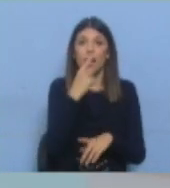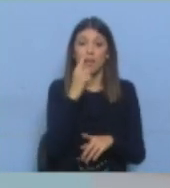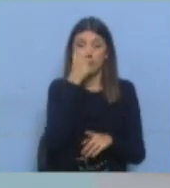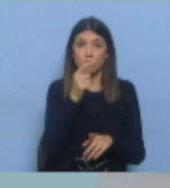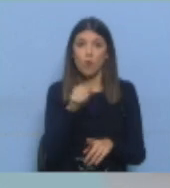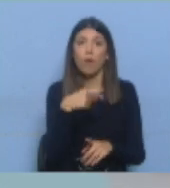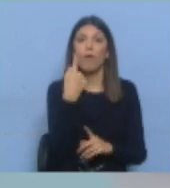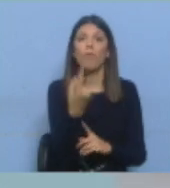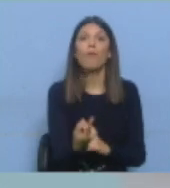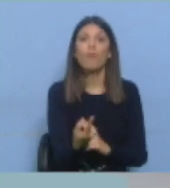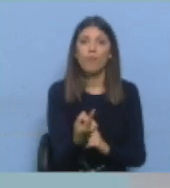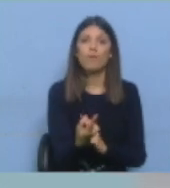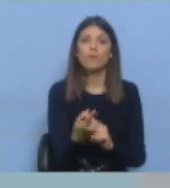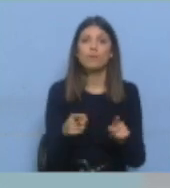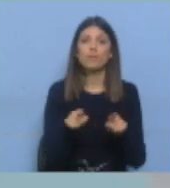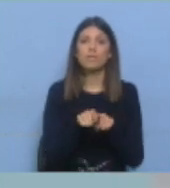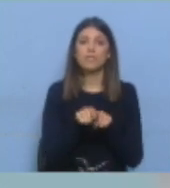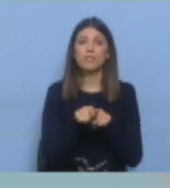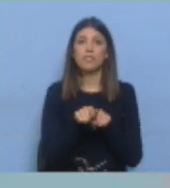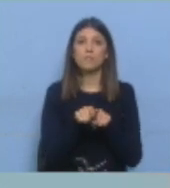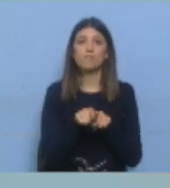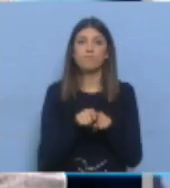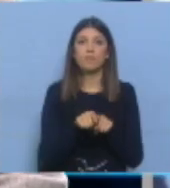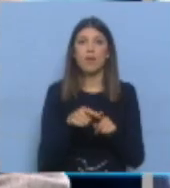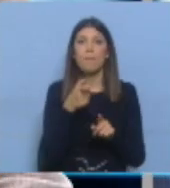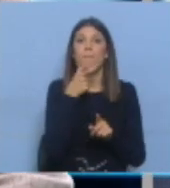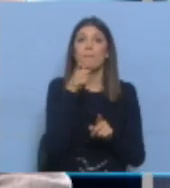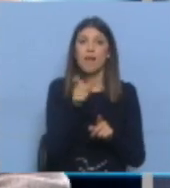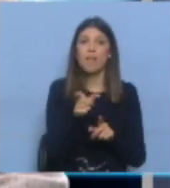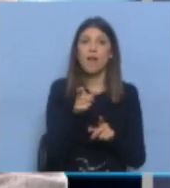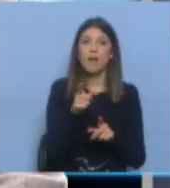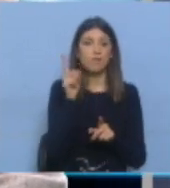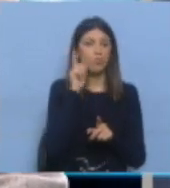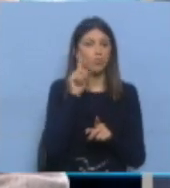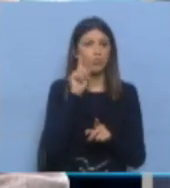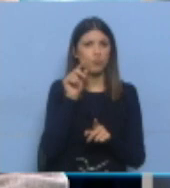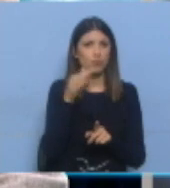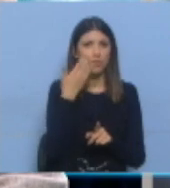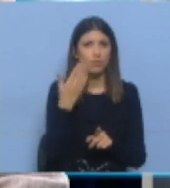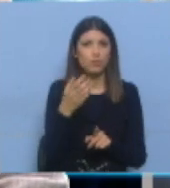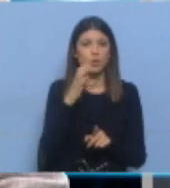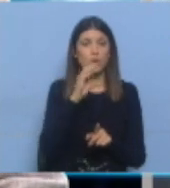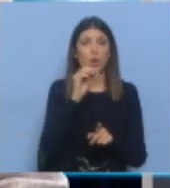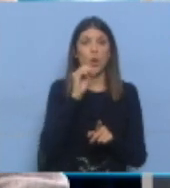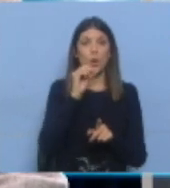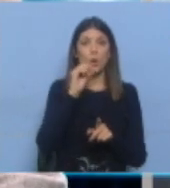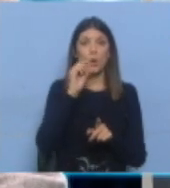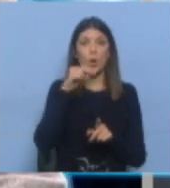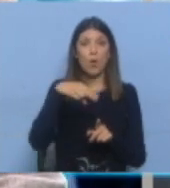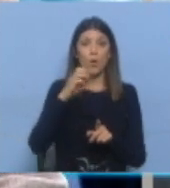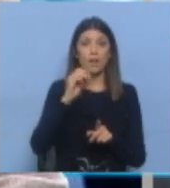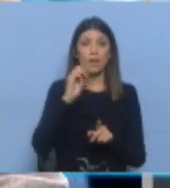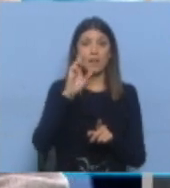aqui esta teologia de Francisco. Há uma palavra que usaste que é central na teologia de Francisco, que é concreto.